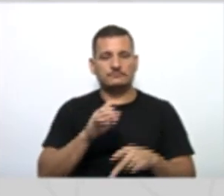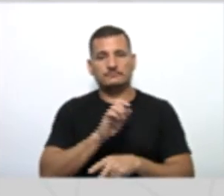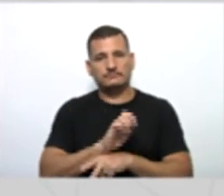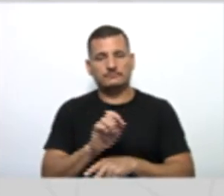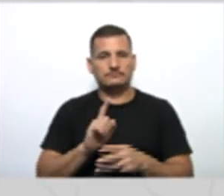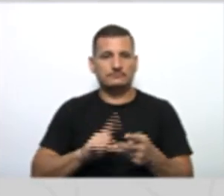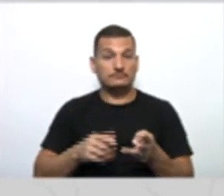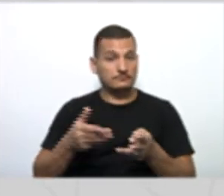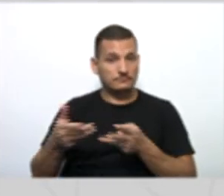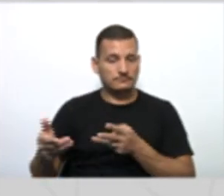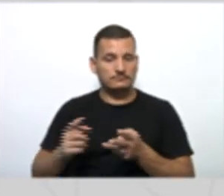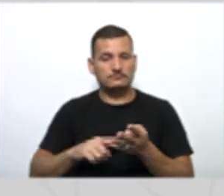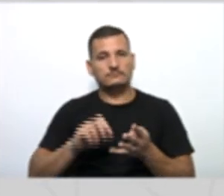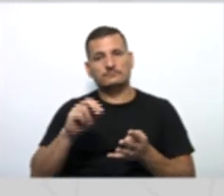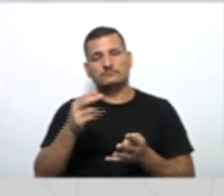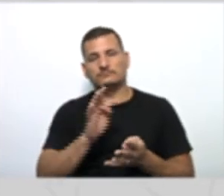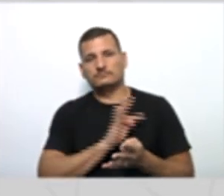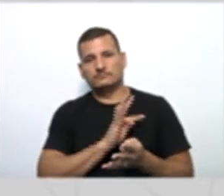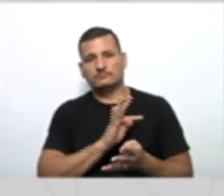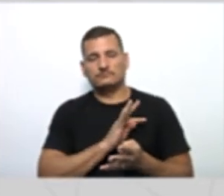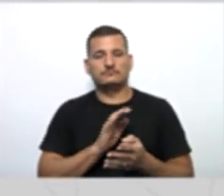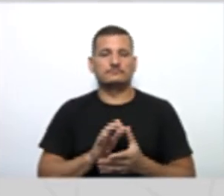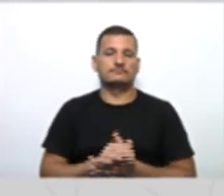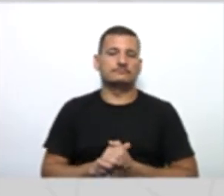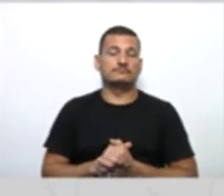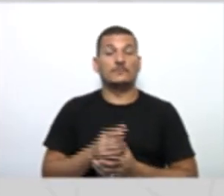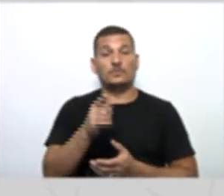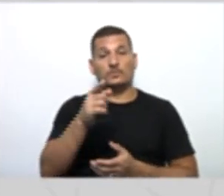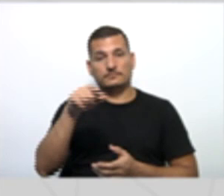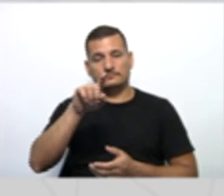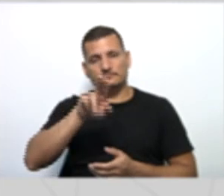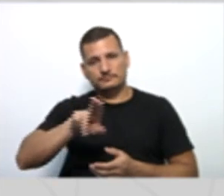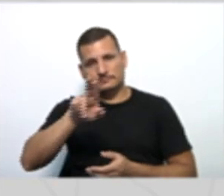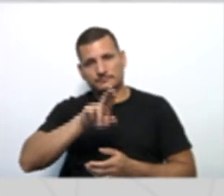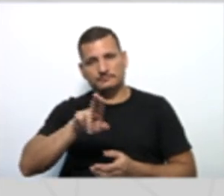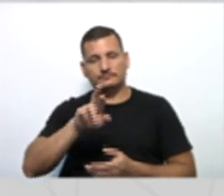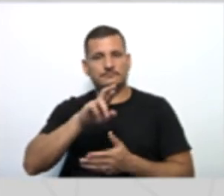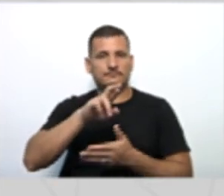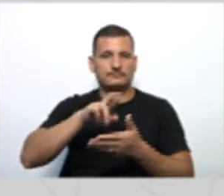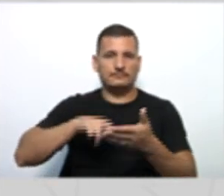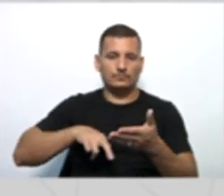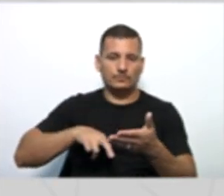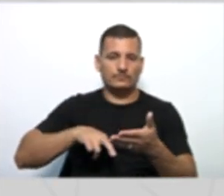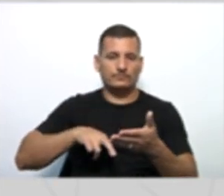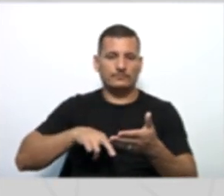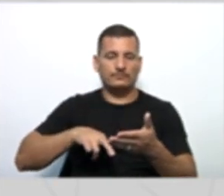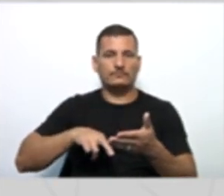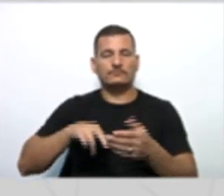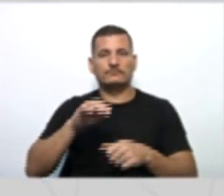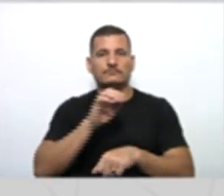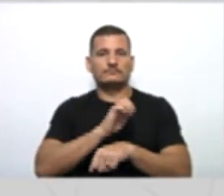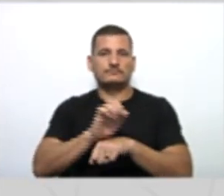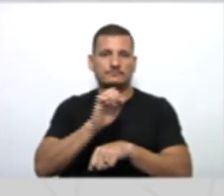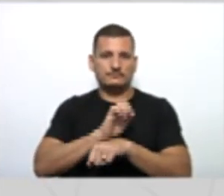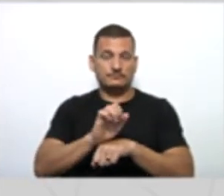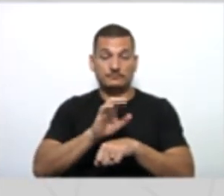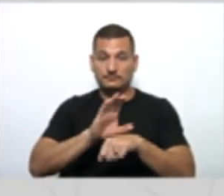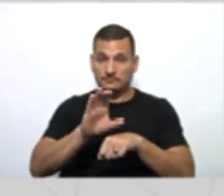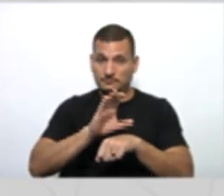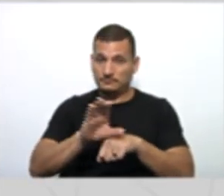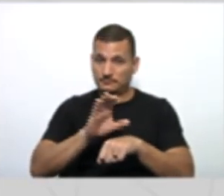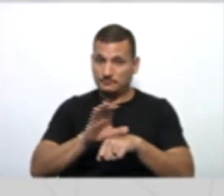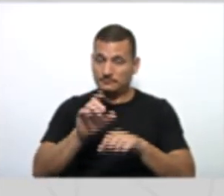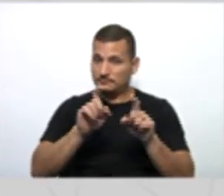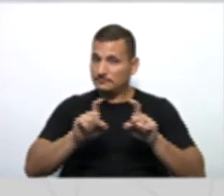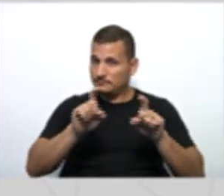de visita ou técnico. Vocês vão utilizar um relatório de estágio no curso de vocês,